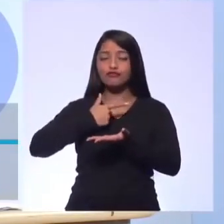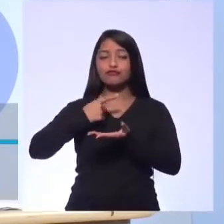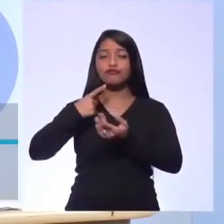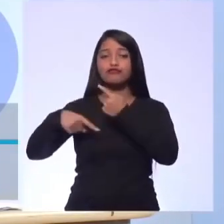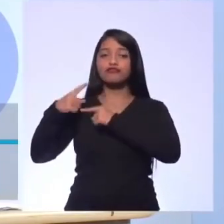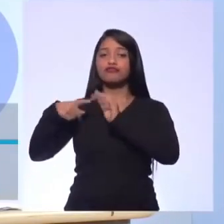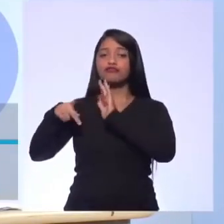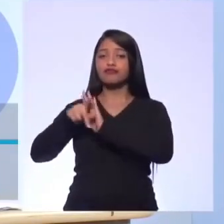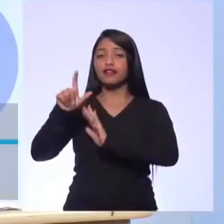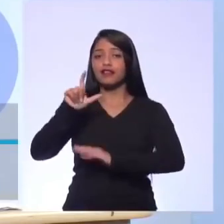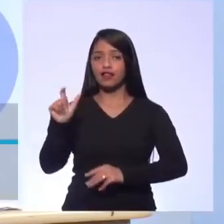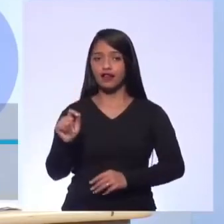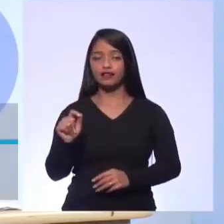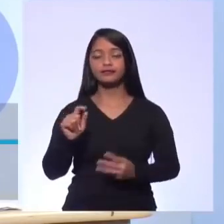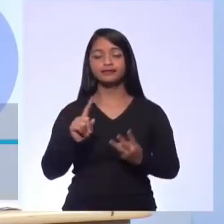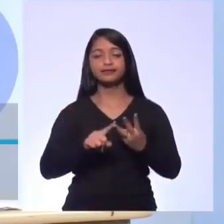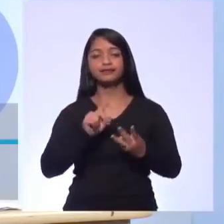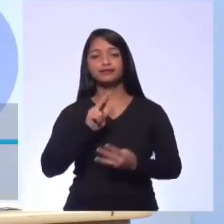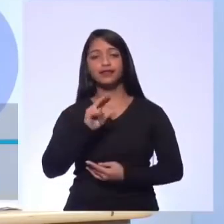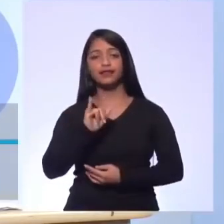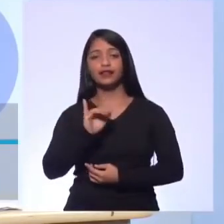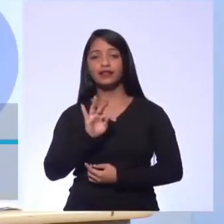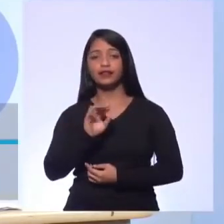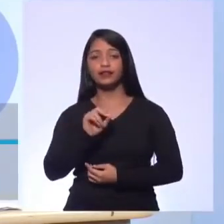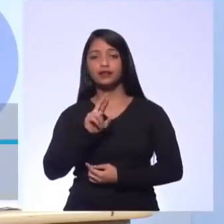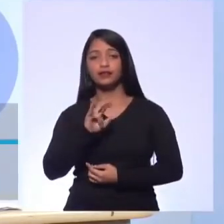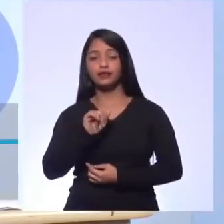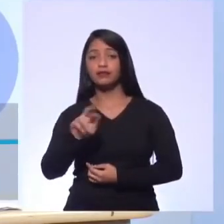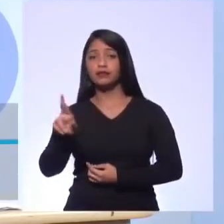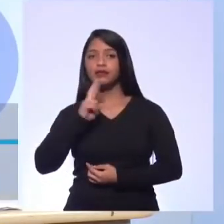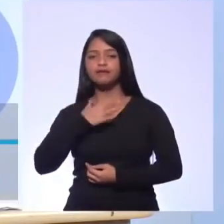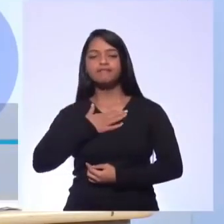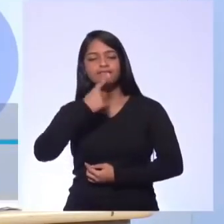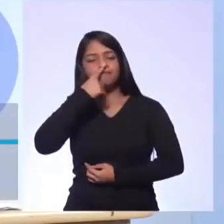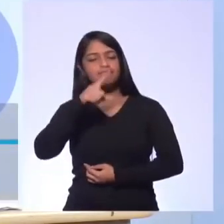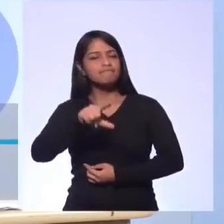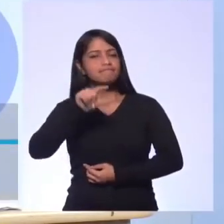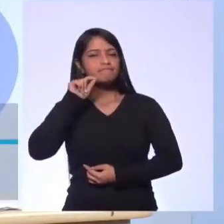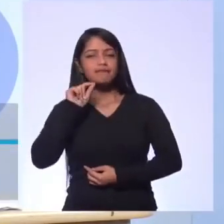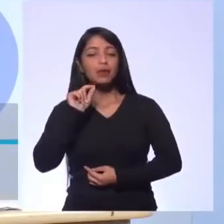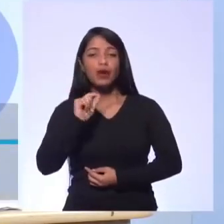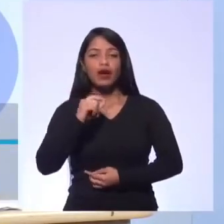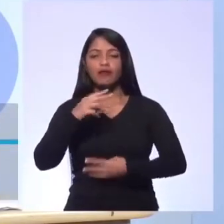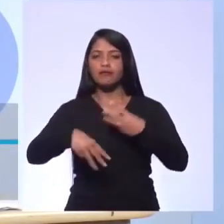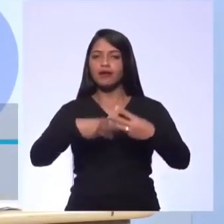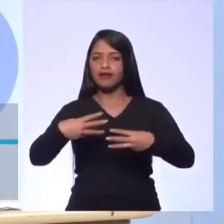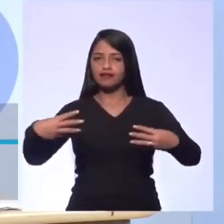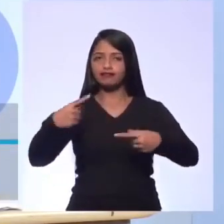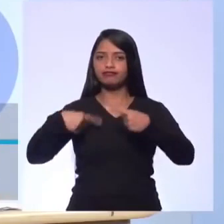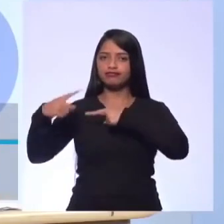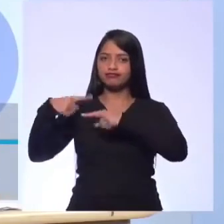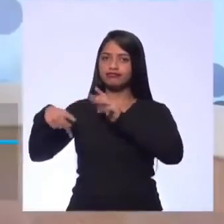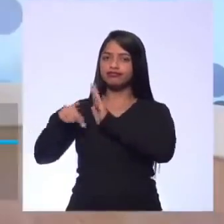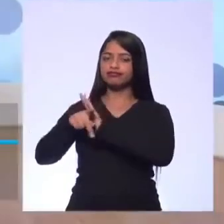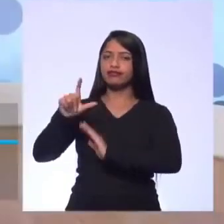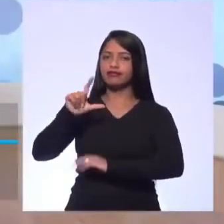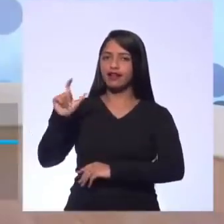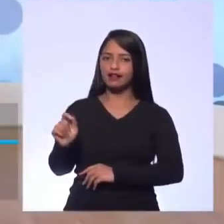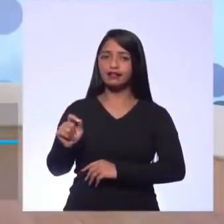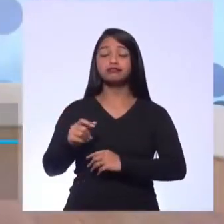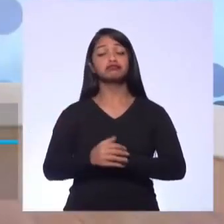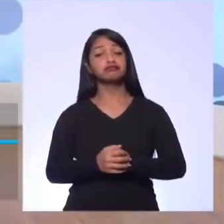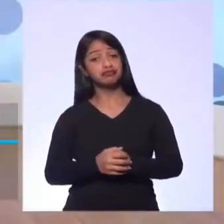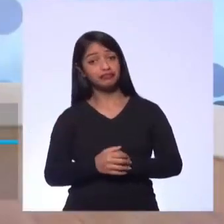Let me see. A Vitória: My favorite dish is spaghetti. It's an Italian dish. Então, a comida italiana